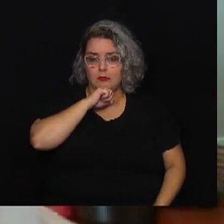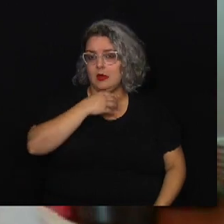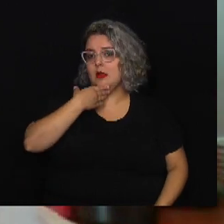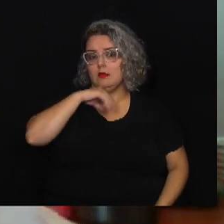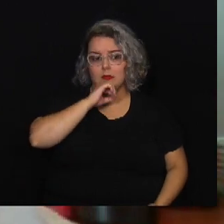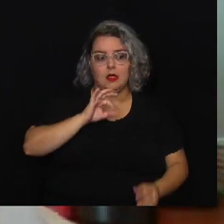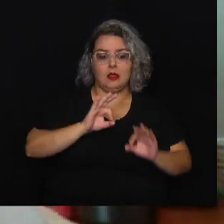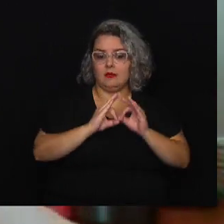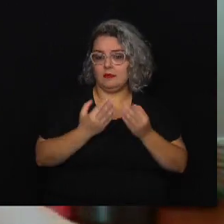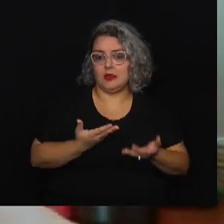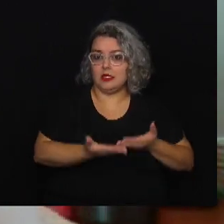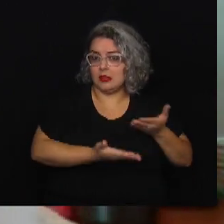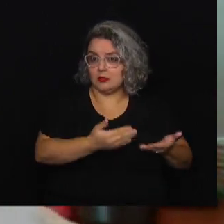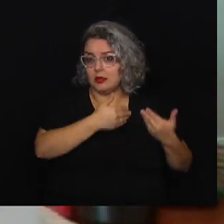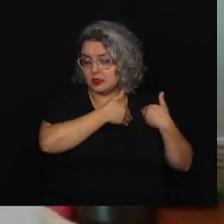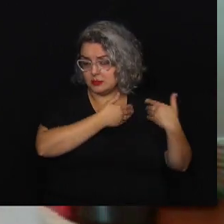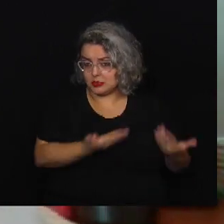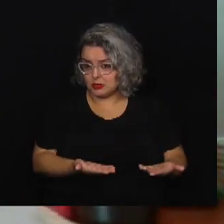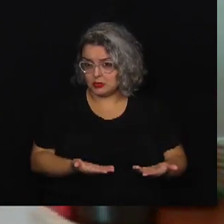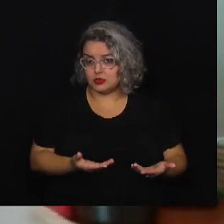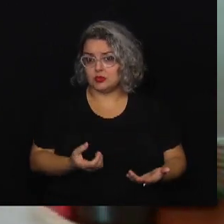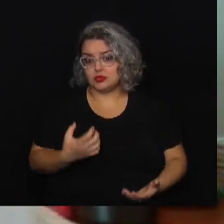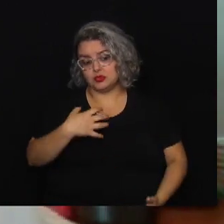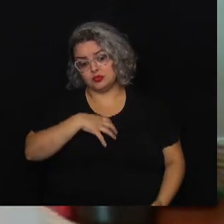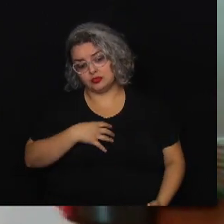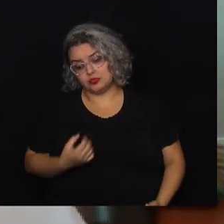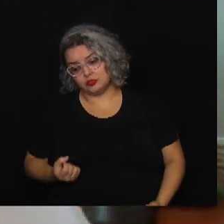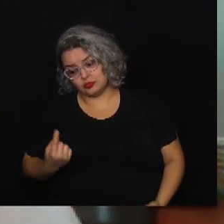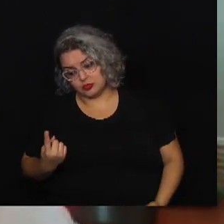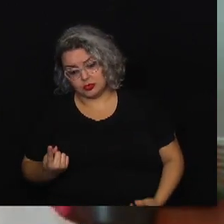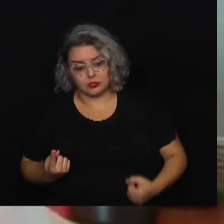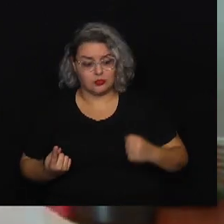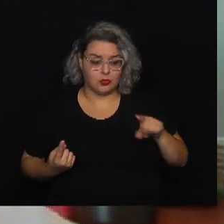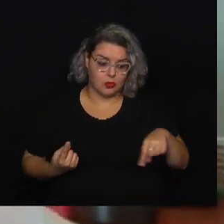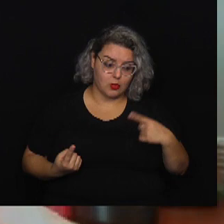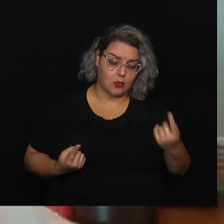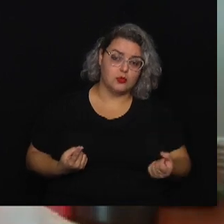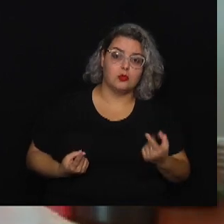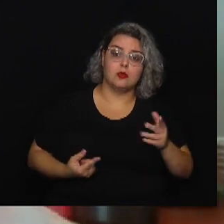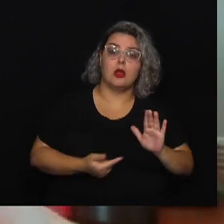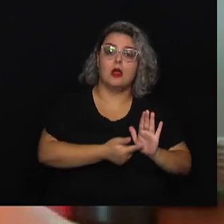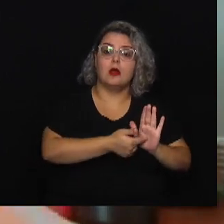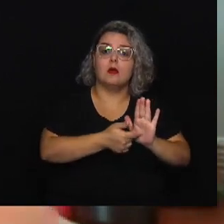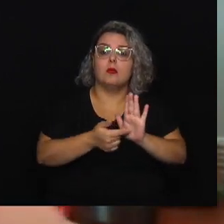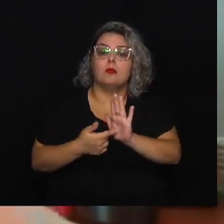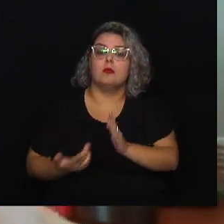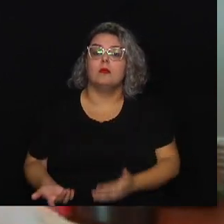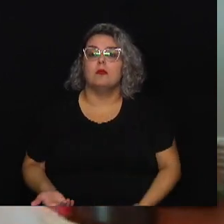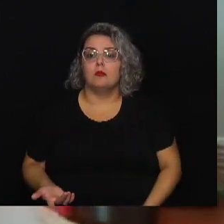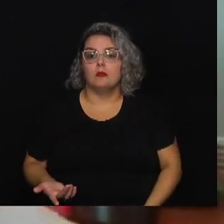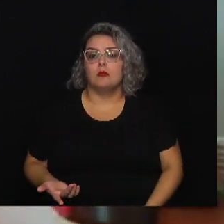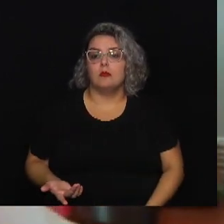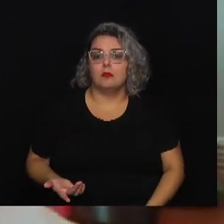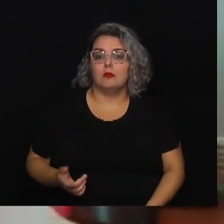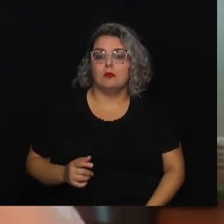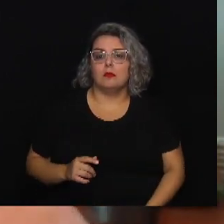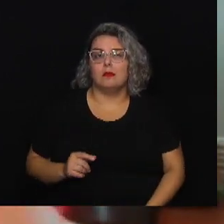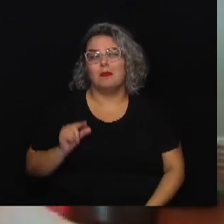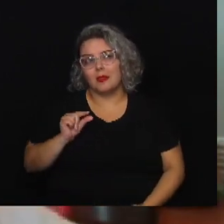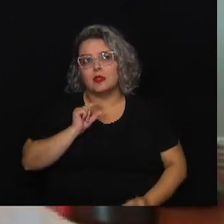o cuidador, de alguma forma, vá mostrando, muito menos por meio de palavras,